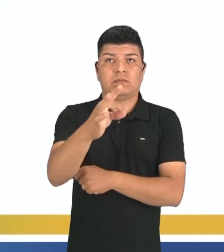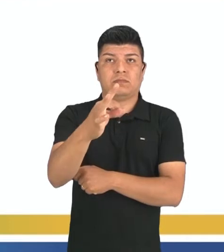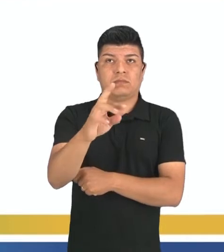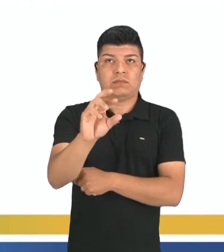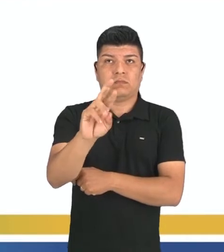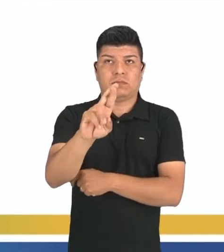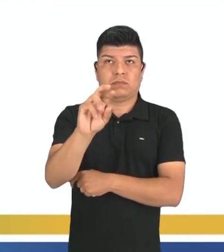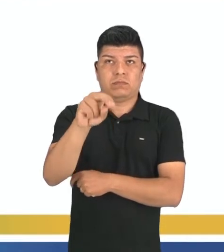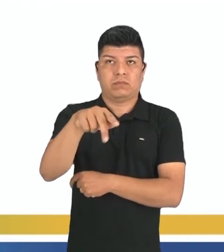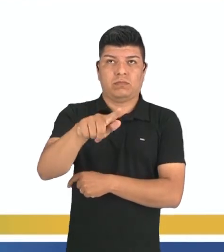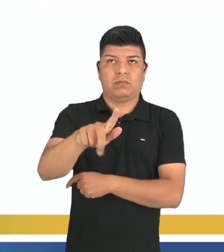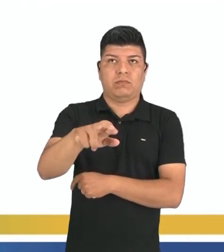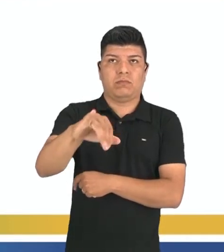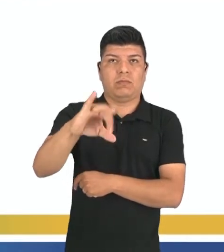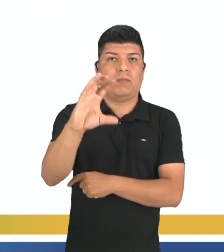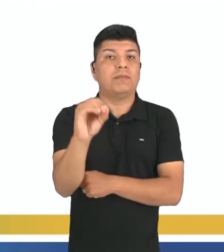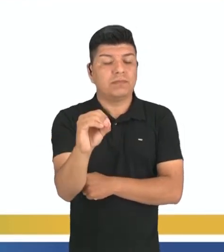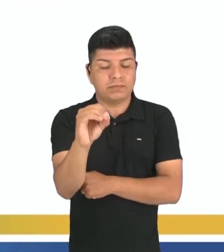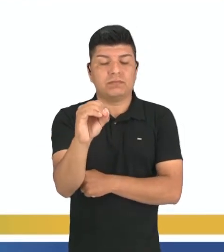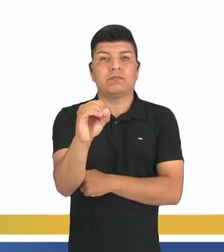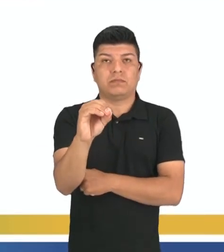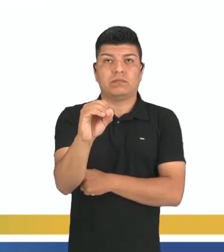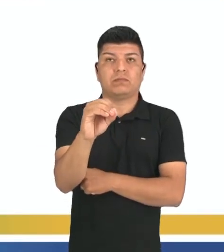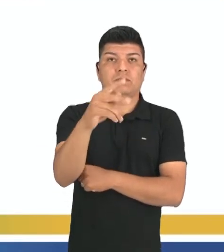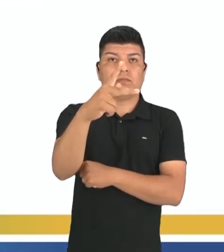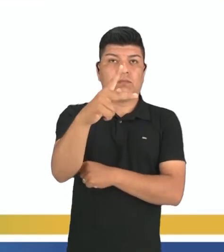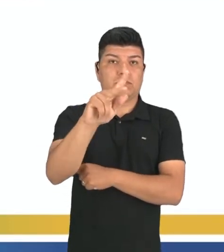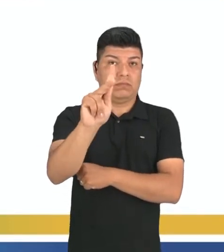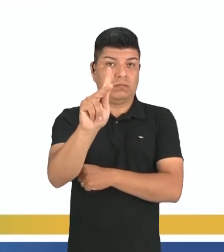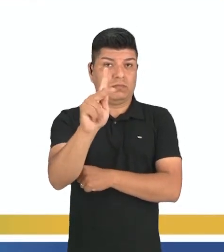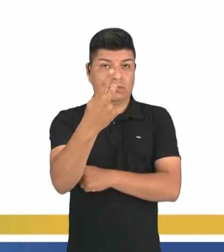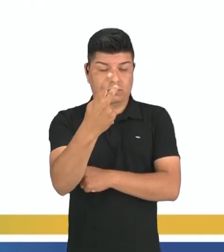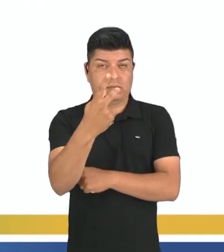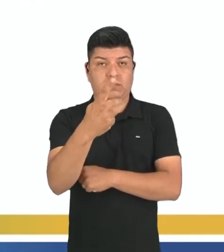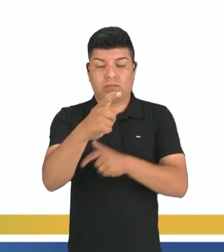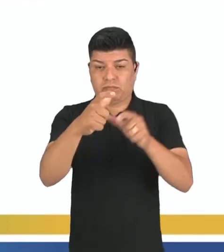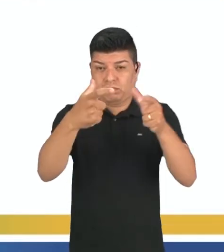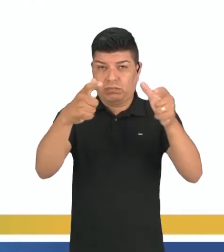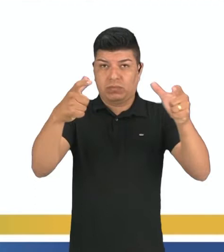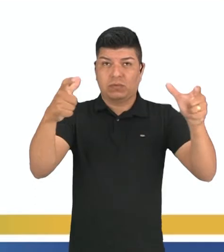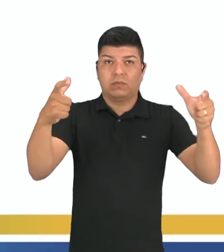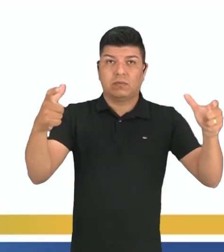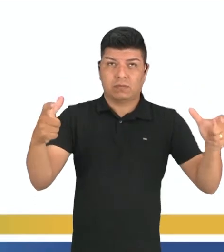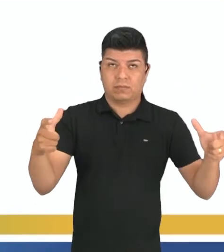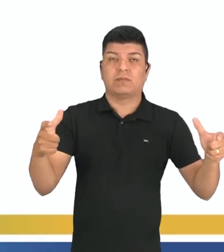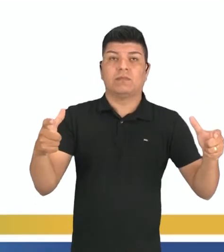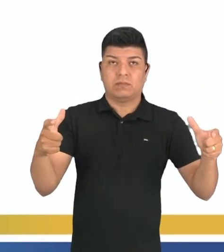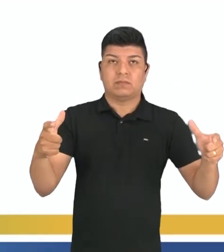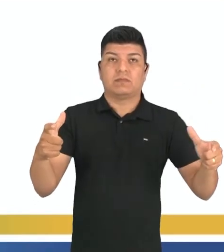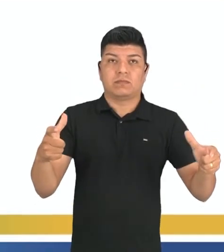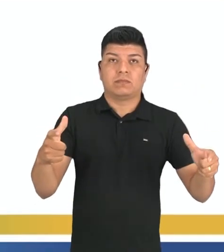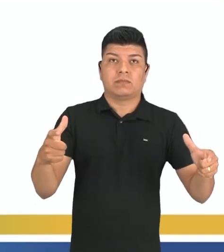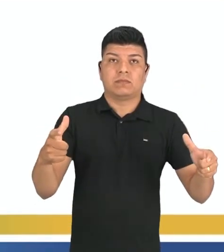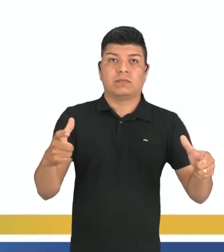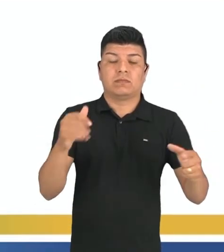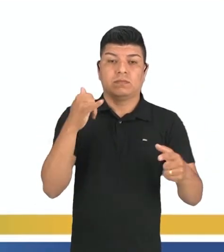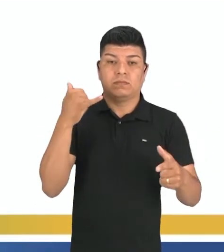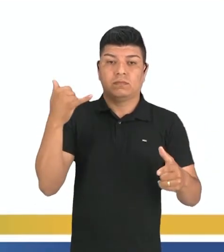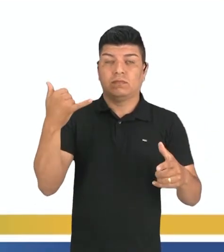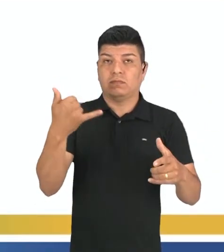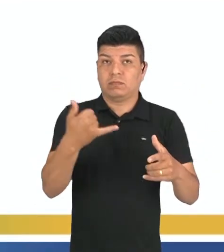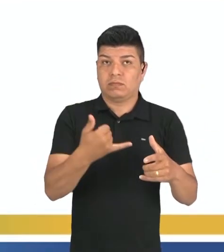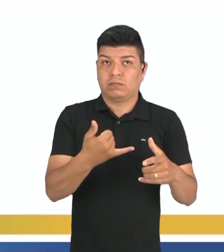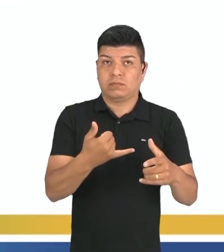de LH, de luteinizante. Quando aumenta muito a quantidade de luteinizante, ele vai avisar, ele